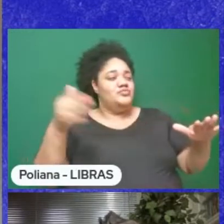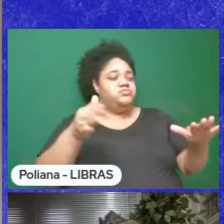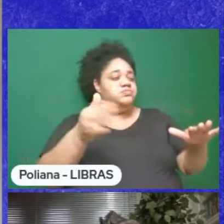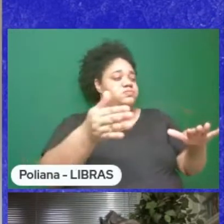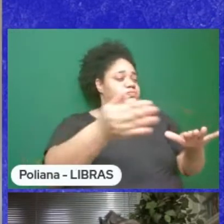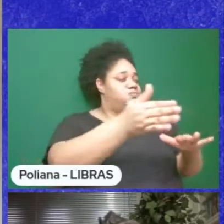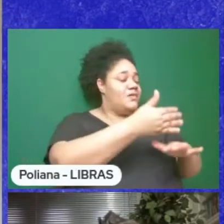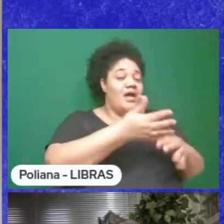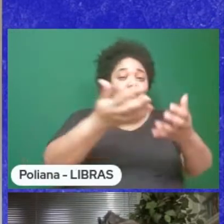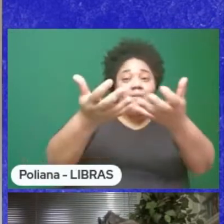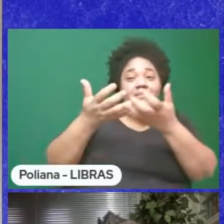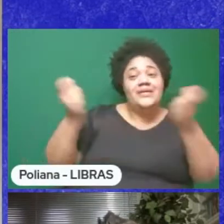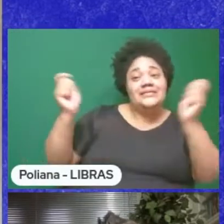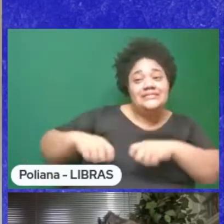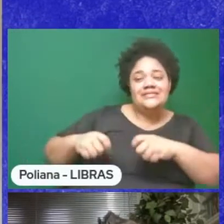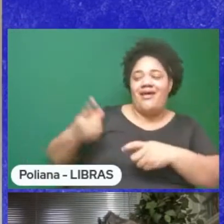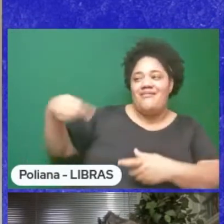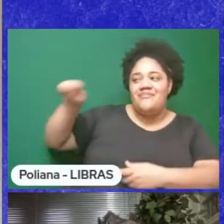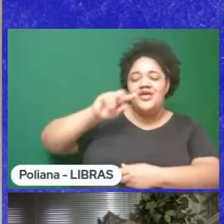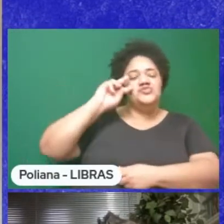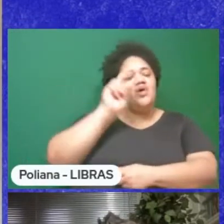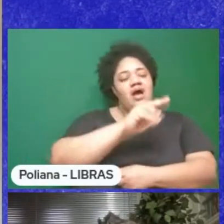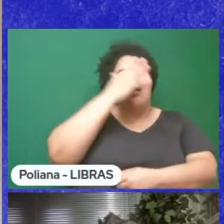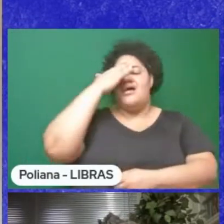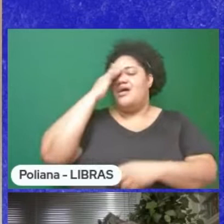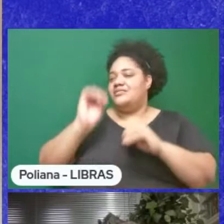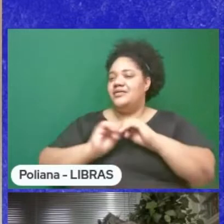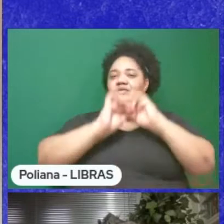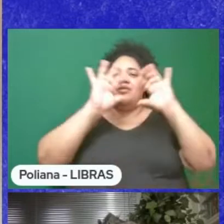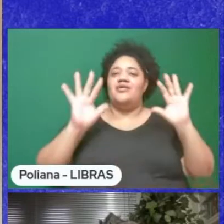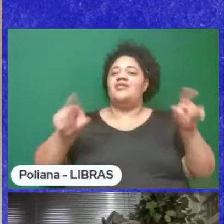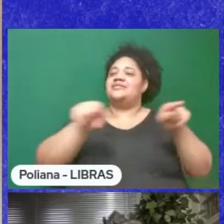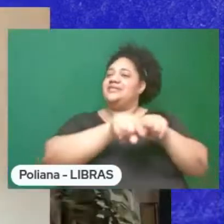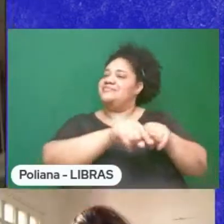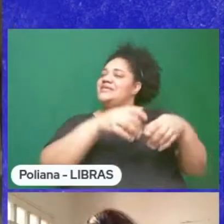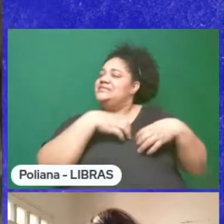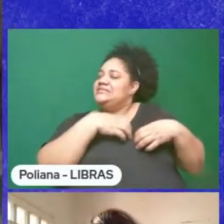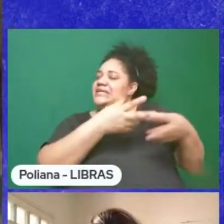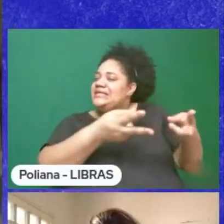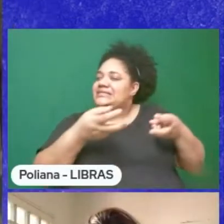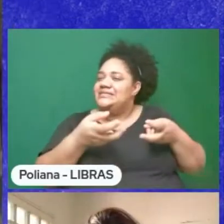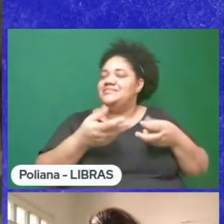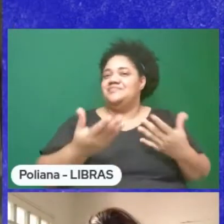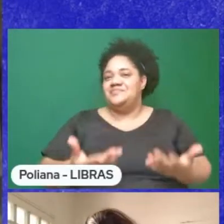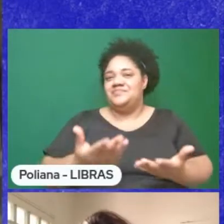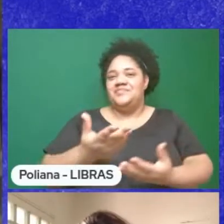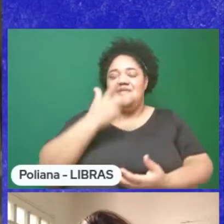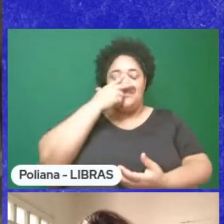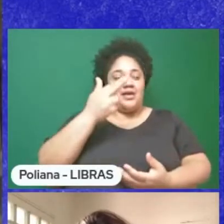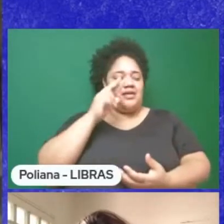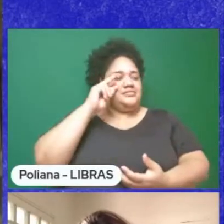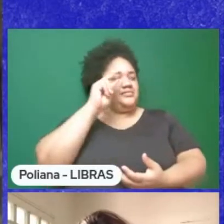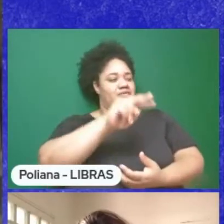pessoas conseguissem entender um pouquinho da dimensão do que é aquilo também. E acho que isso ainda fica muito mais genuíno, né? Quando vem essa